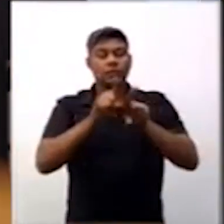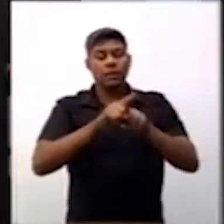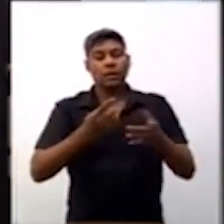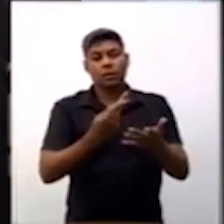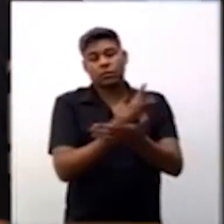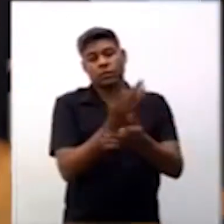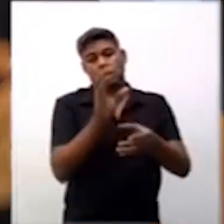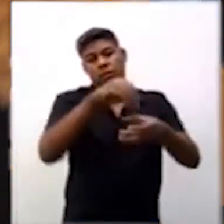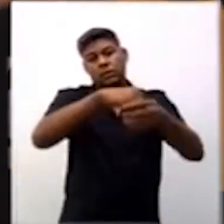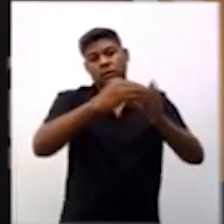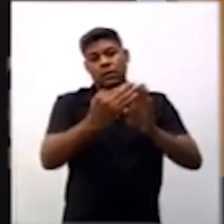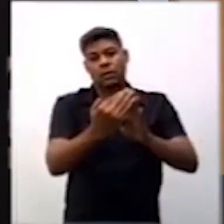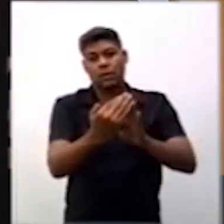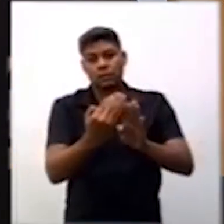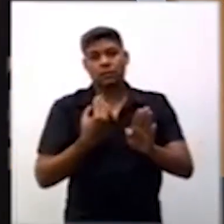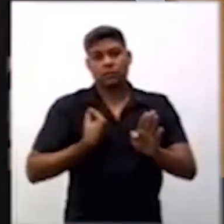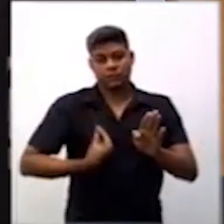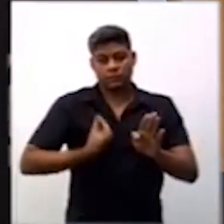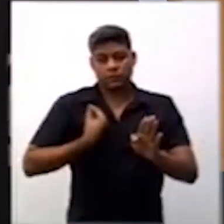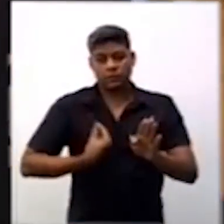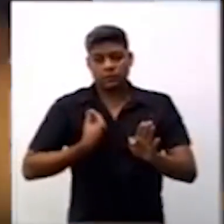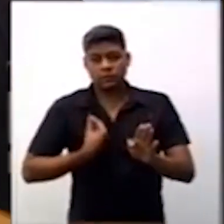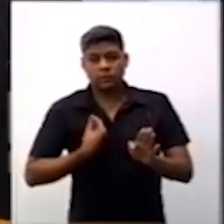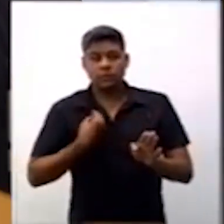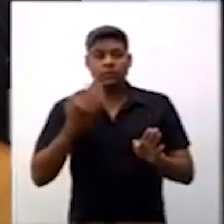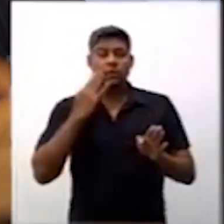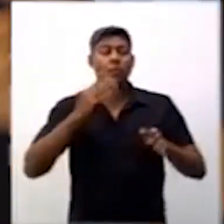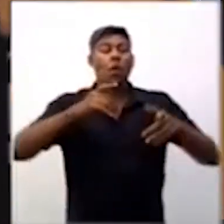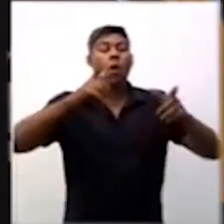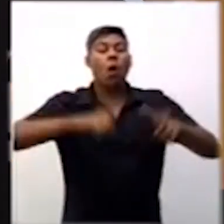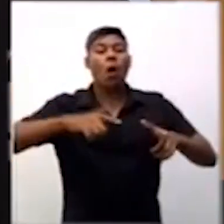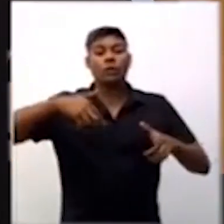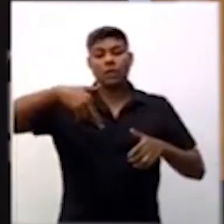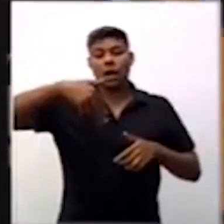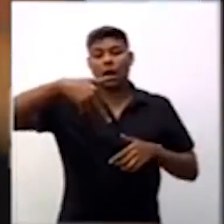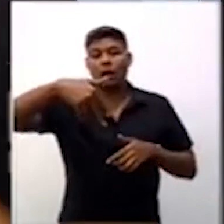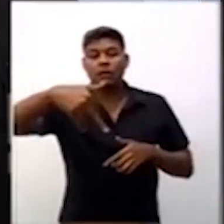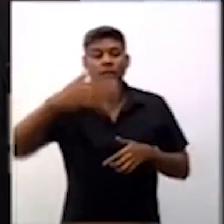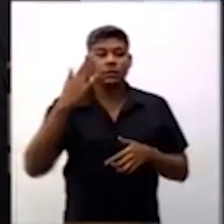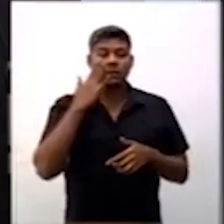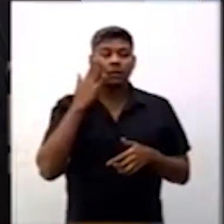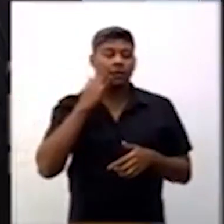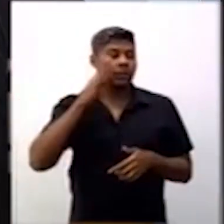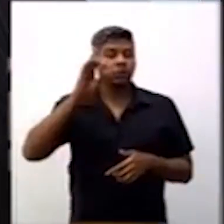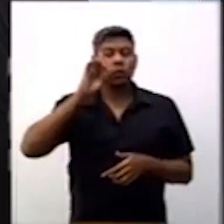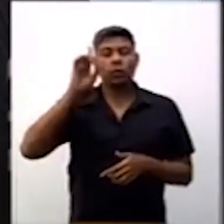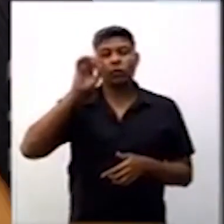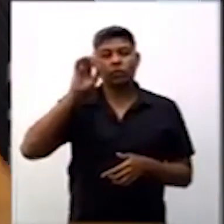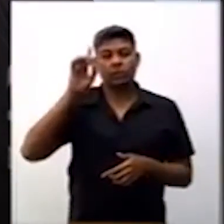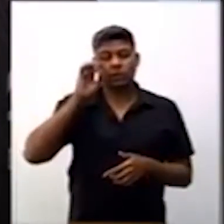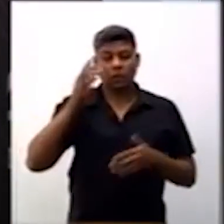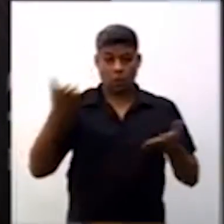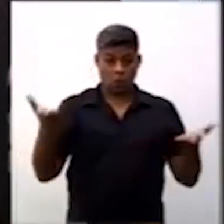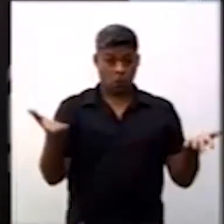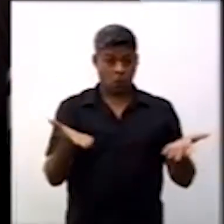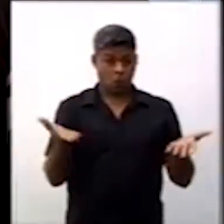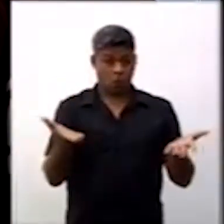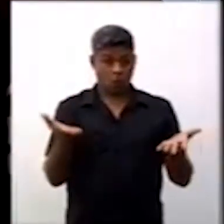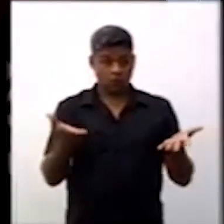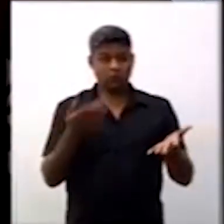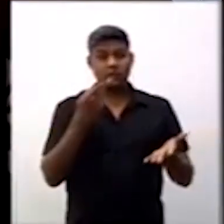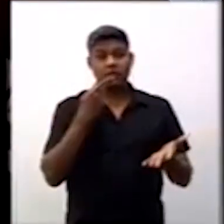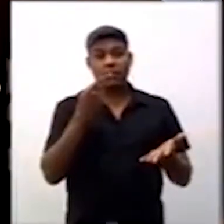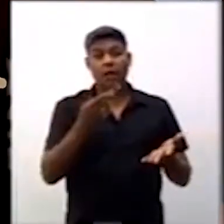acontece dentro da nossa casa, tem a ver com o que acontece onde a gente anda, tem a ver com o que acontece no nosso dia a dia. Então, hoje, nós vamos